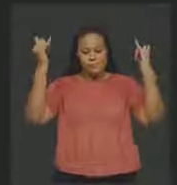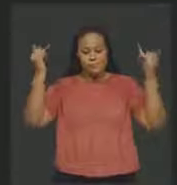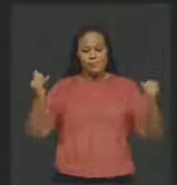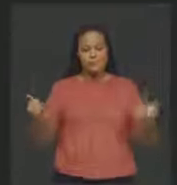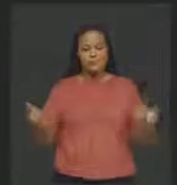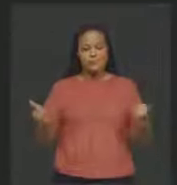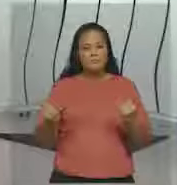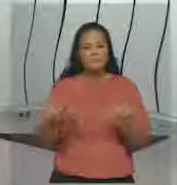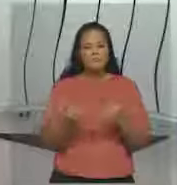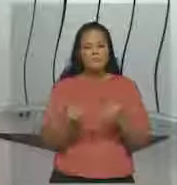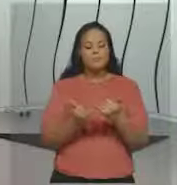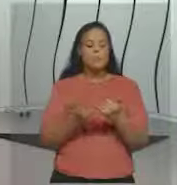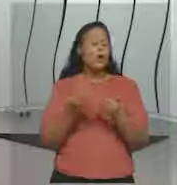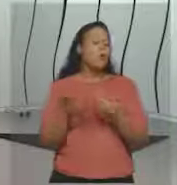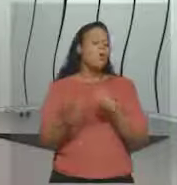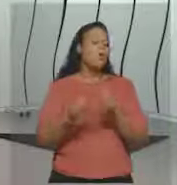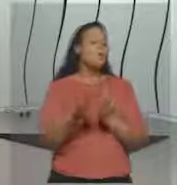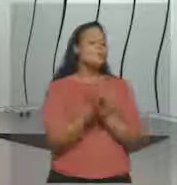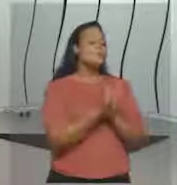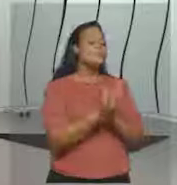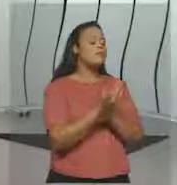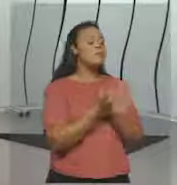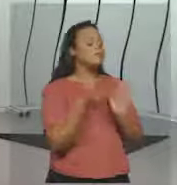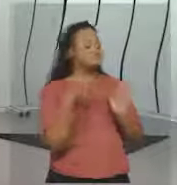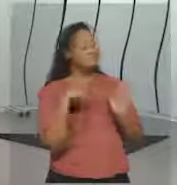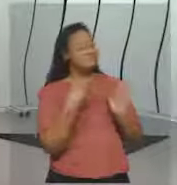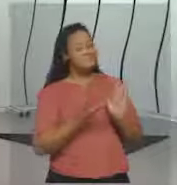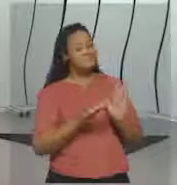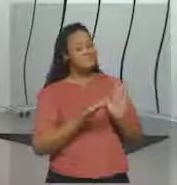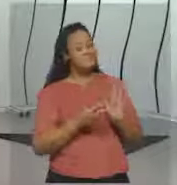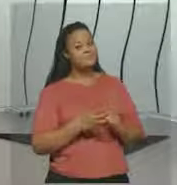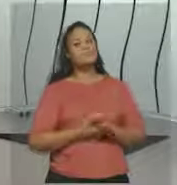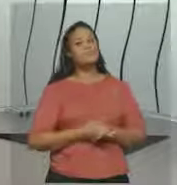funciona. Deixa eu aqui pegar uma canetinha.